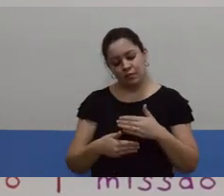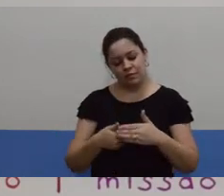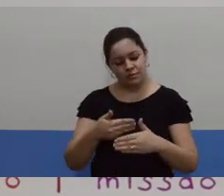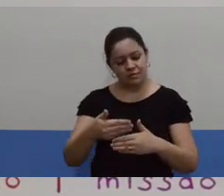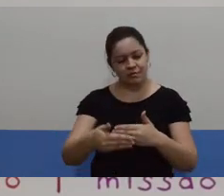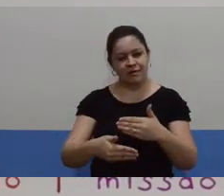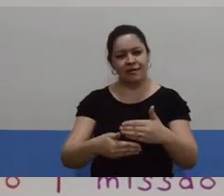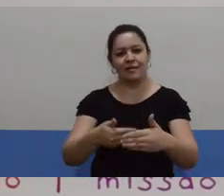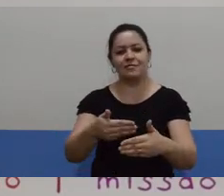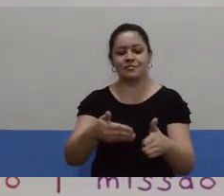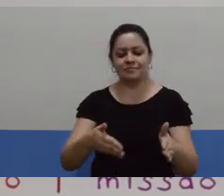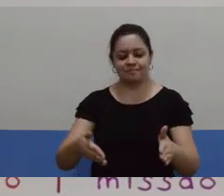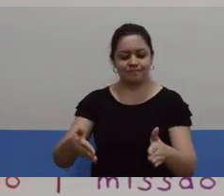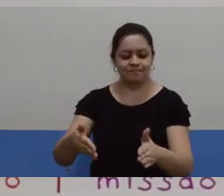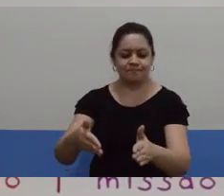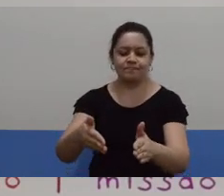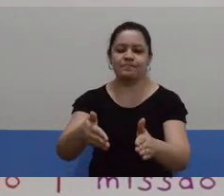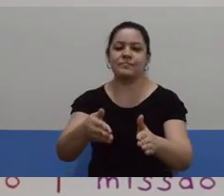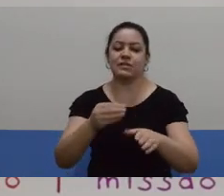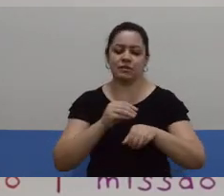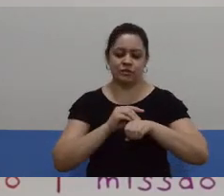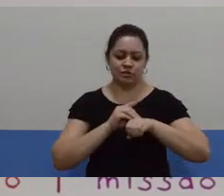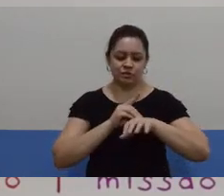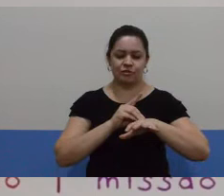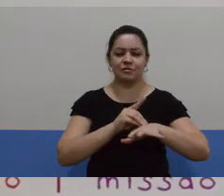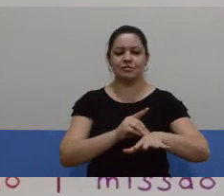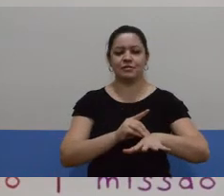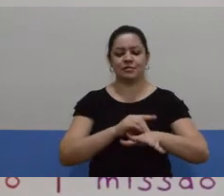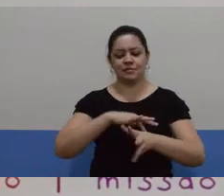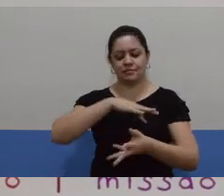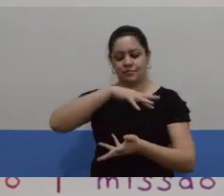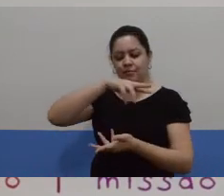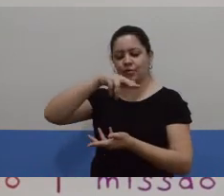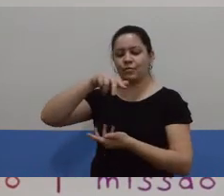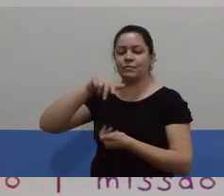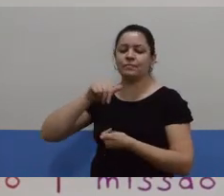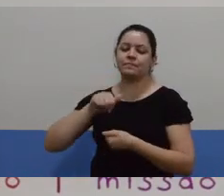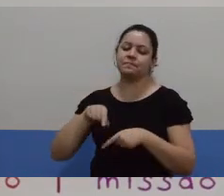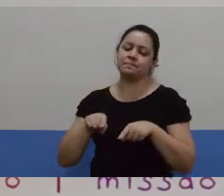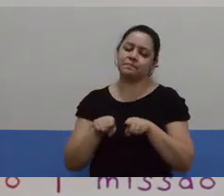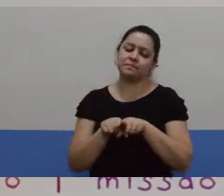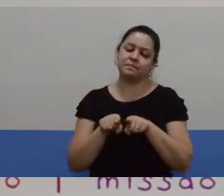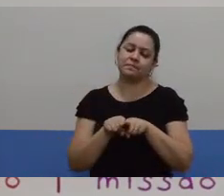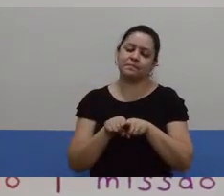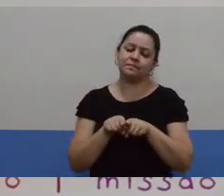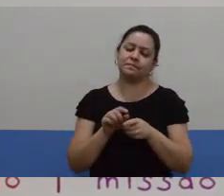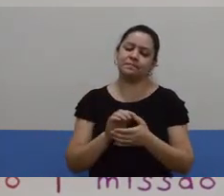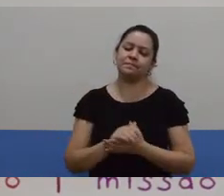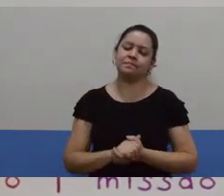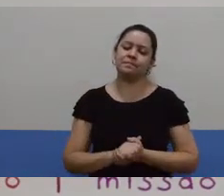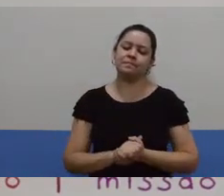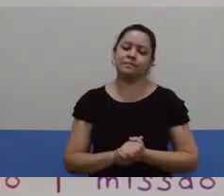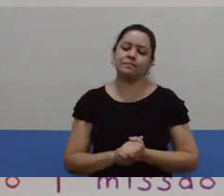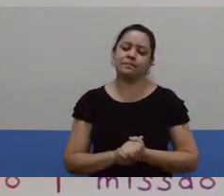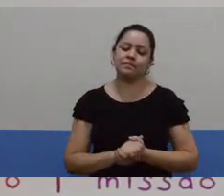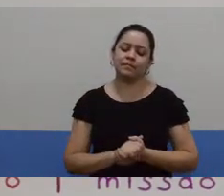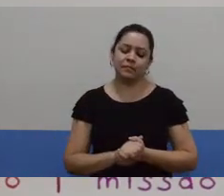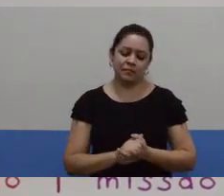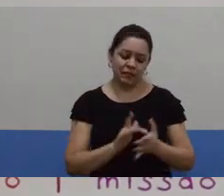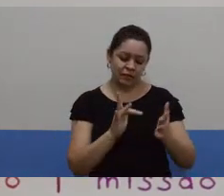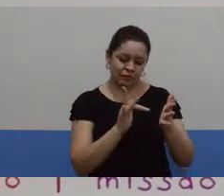em nossa Igreja Diocesana e Universal. Na manjedoura, junto ao Menino